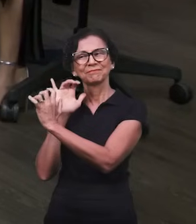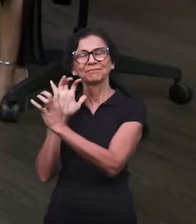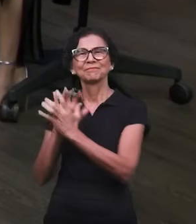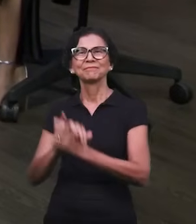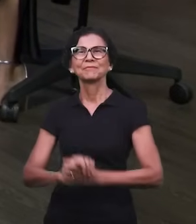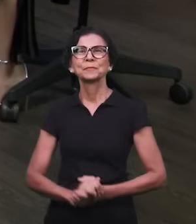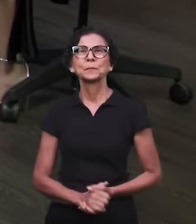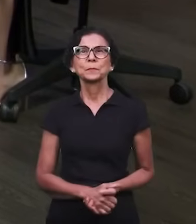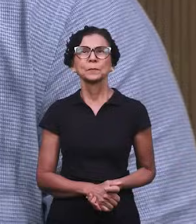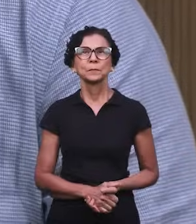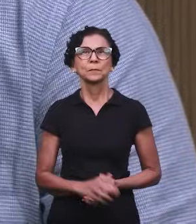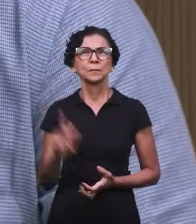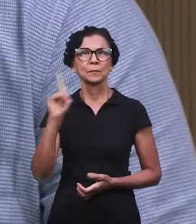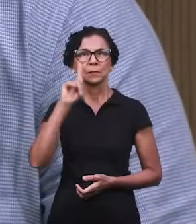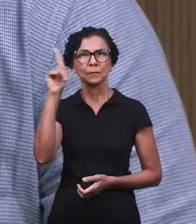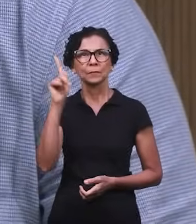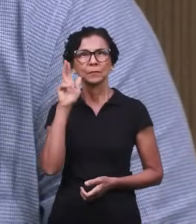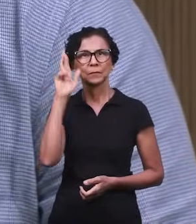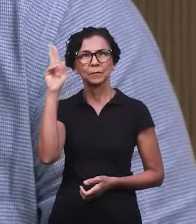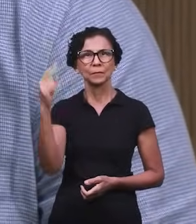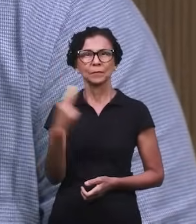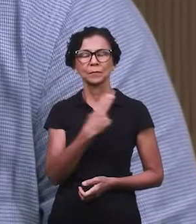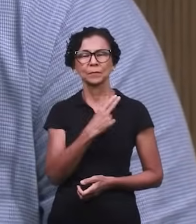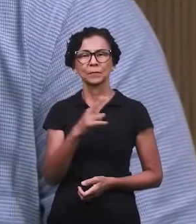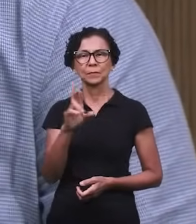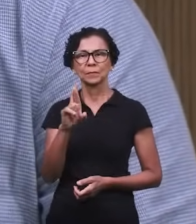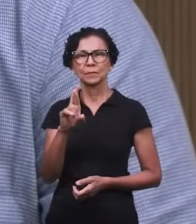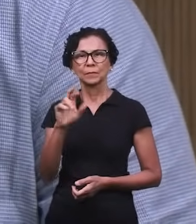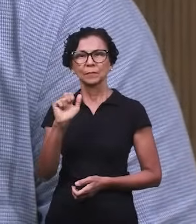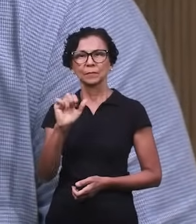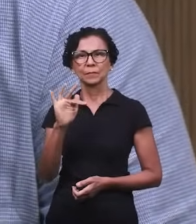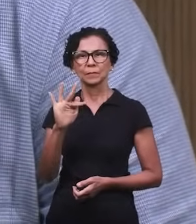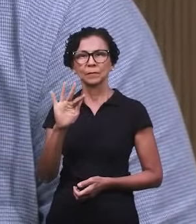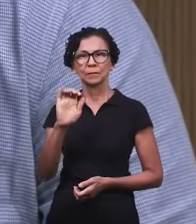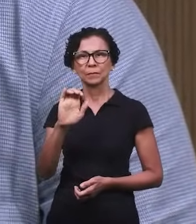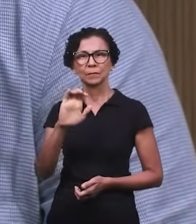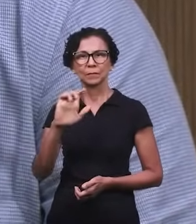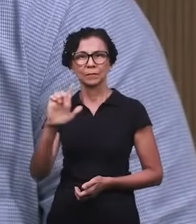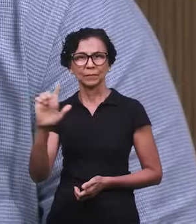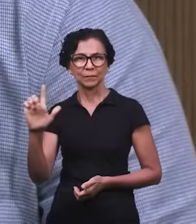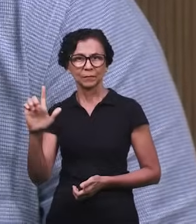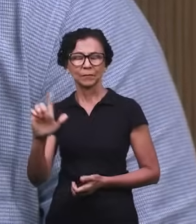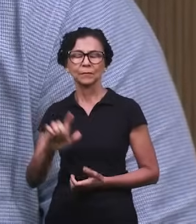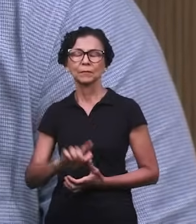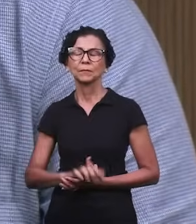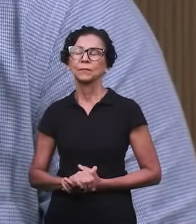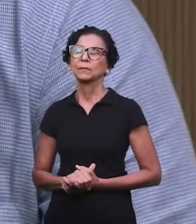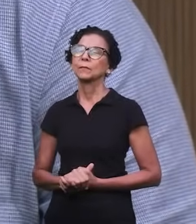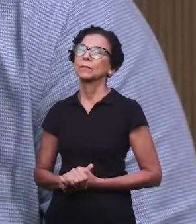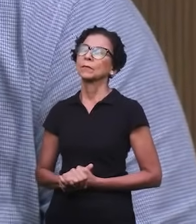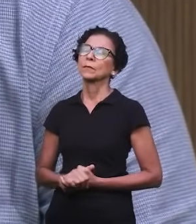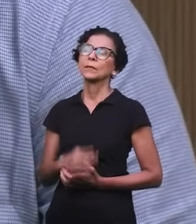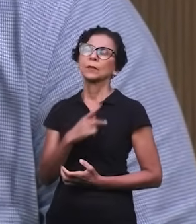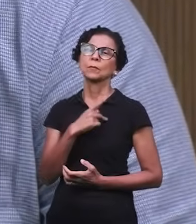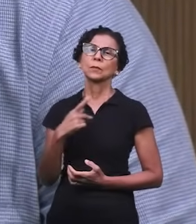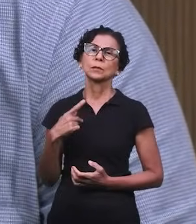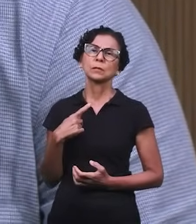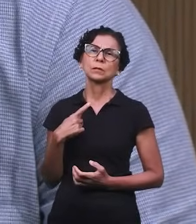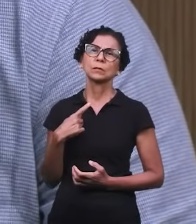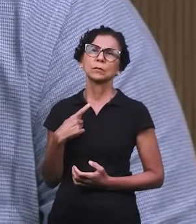pode se apresentar. Pai Senhor, meu nome é Rafael, e a pergunta que eu tenho, pastor, é como nós podemos